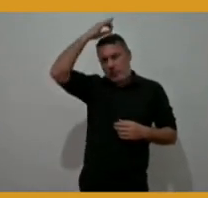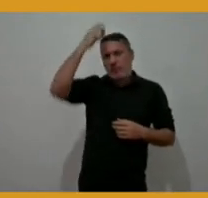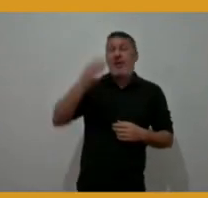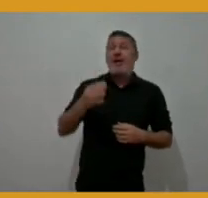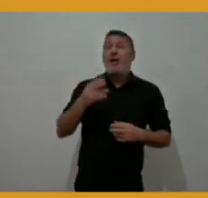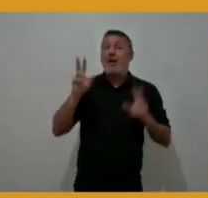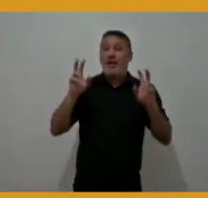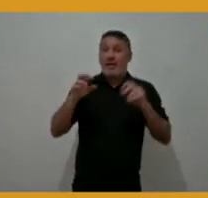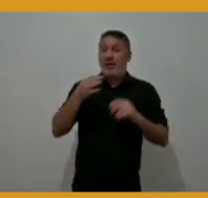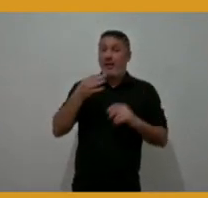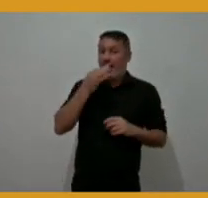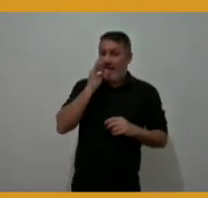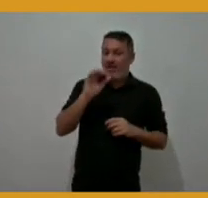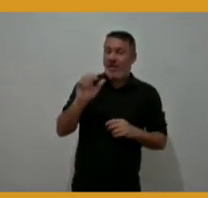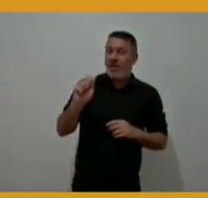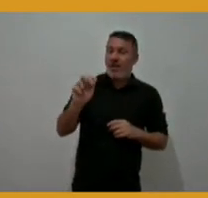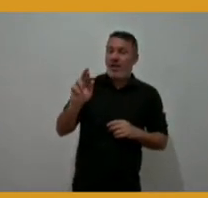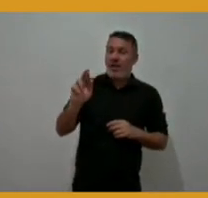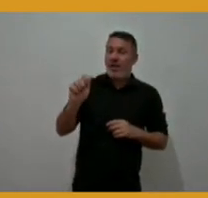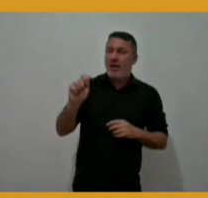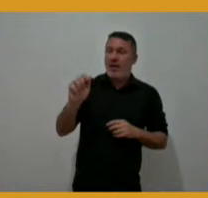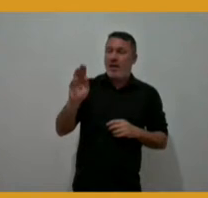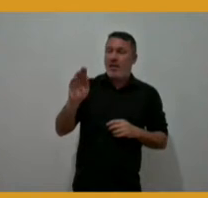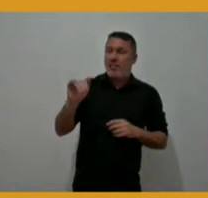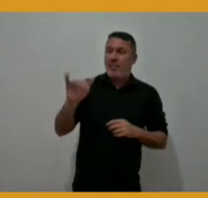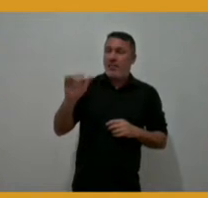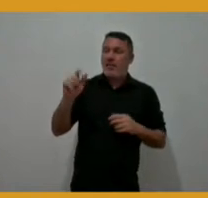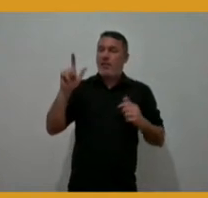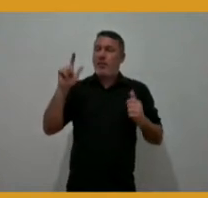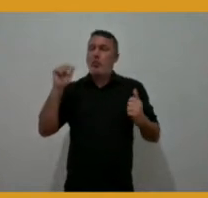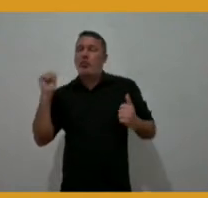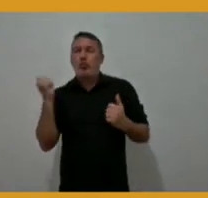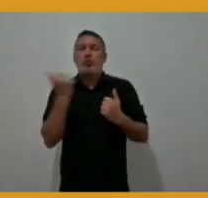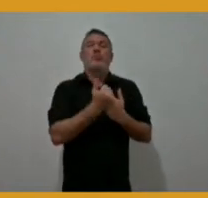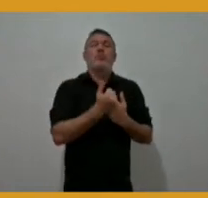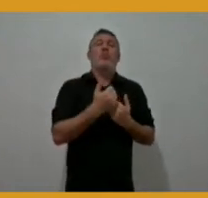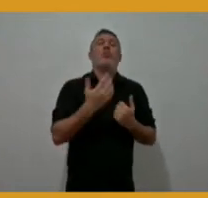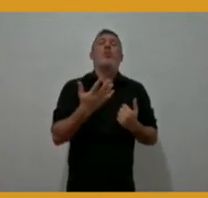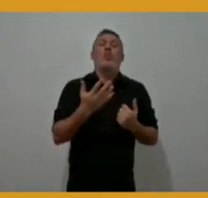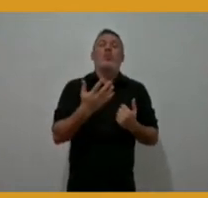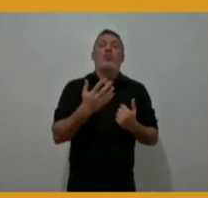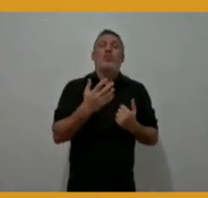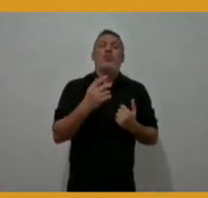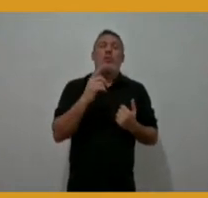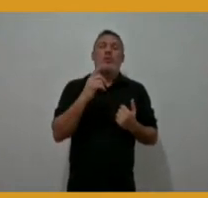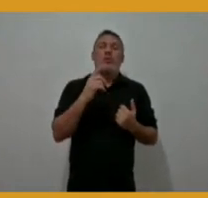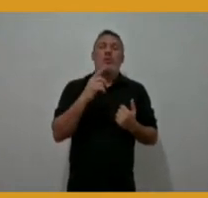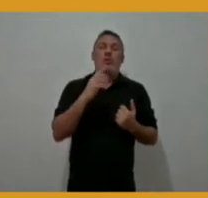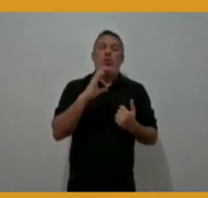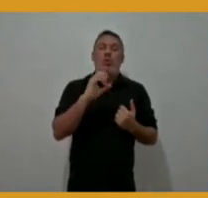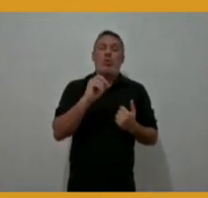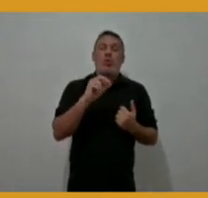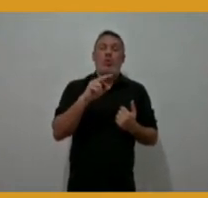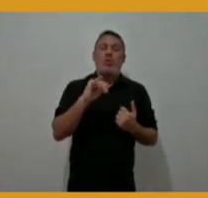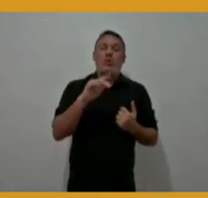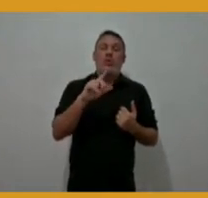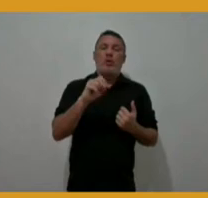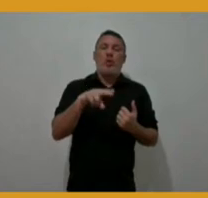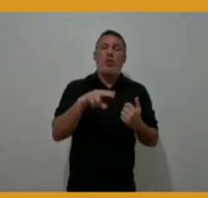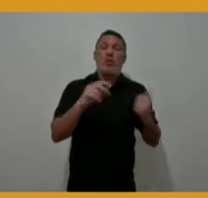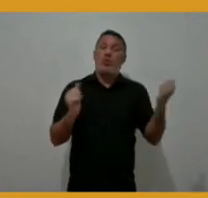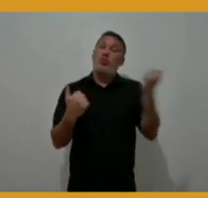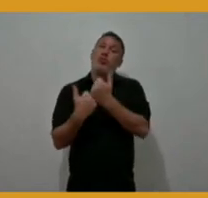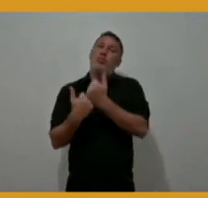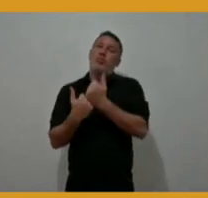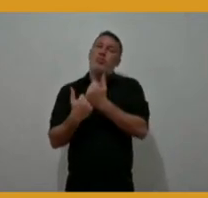conilon, então chamado de café robusta. Mas ainda faltava quem quisesse comprar o café, né? Essa